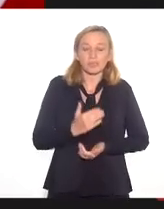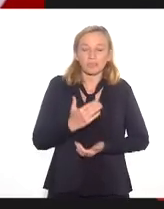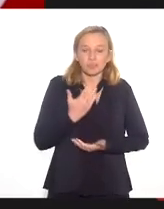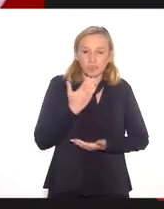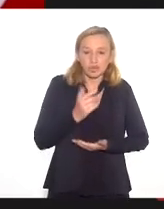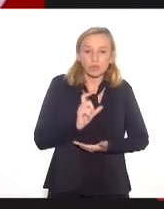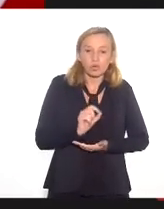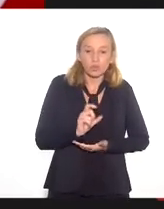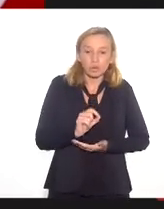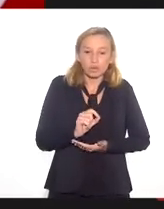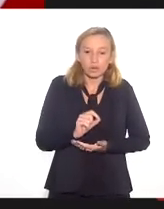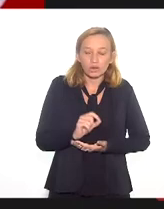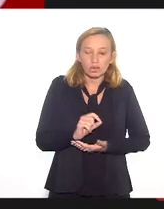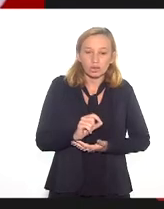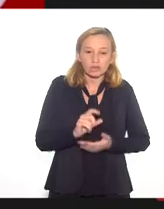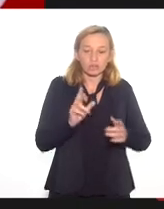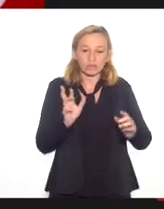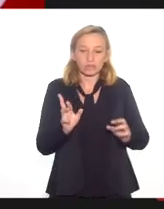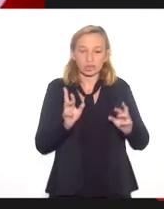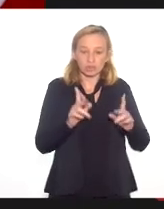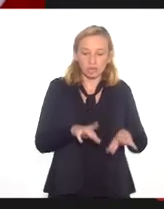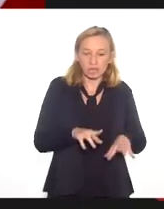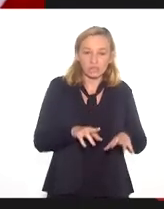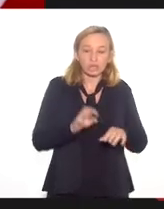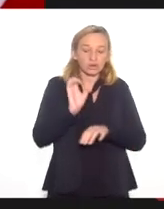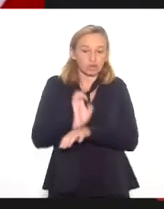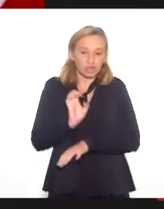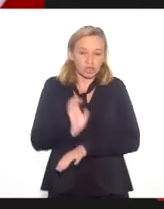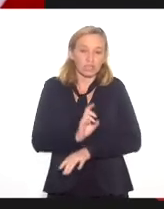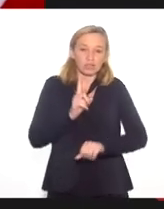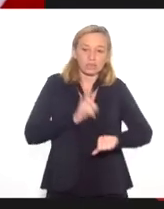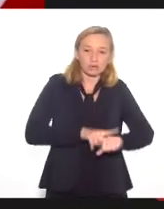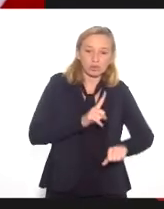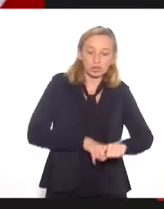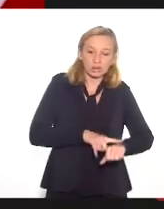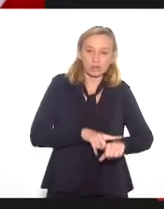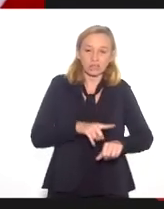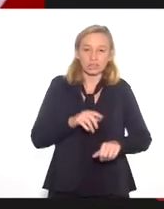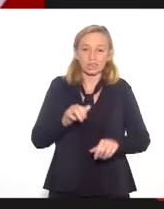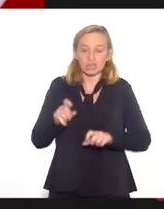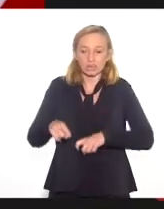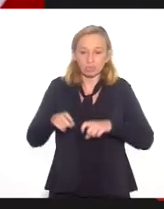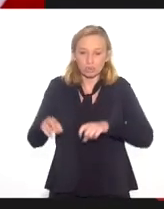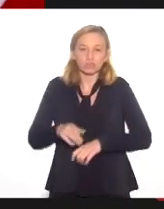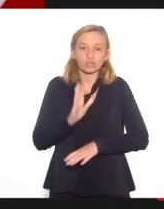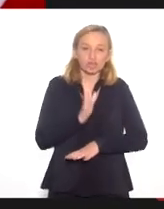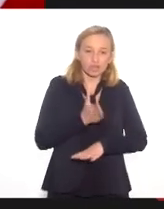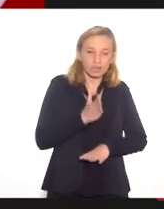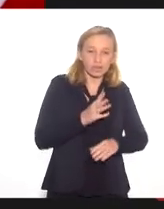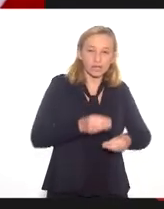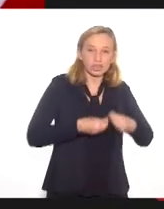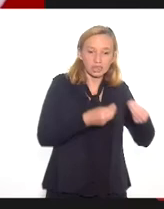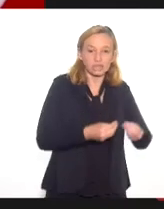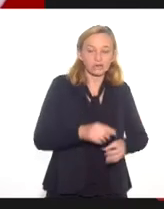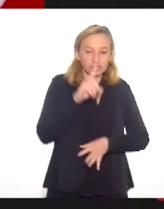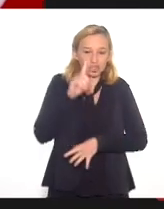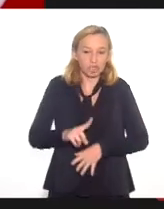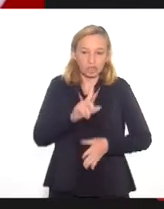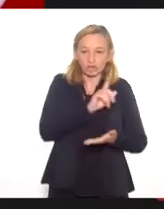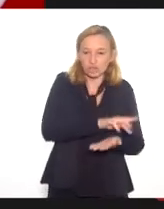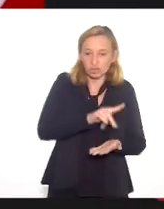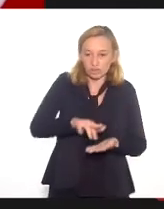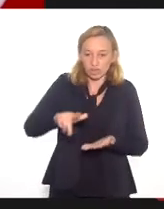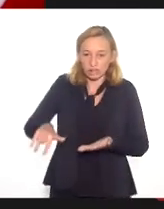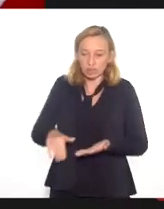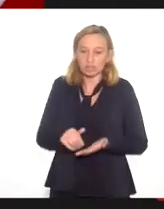que é tarefa do estado nesse momento fomentar essa agricultura que já vem né garantindo diversas campanhas de